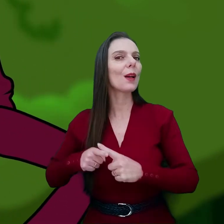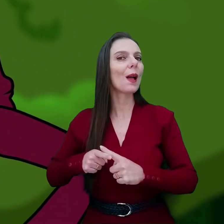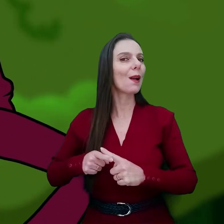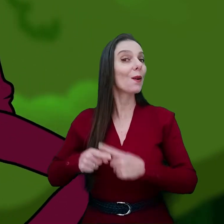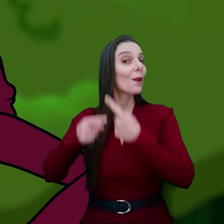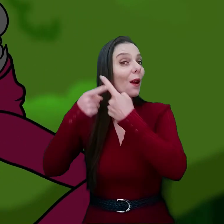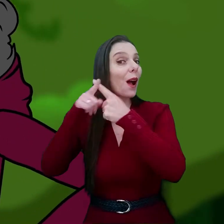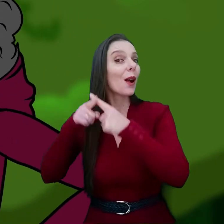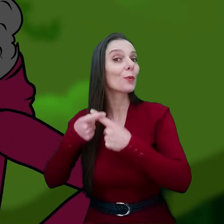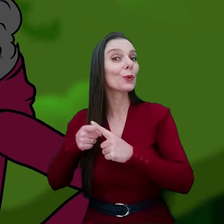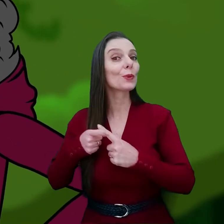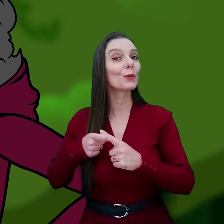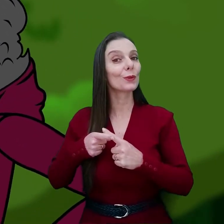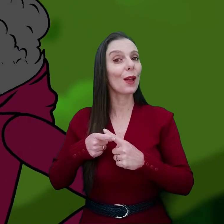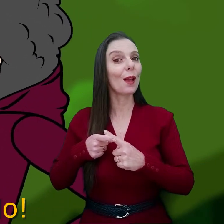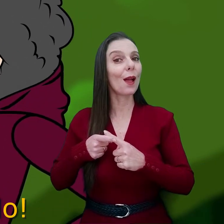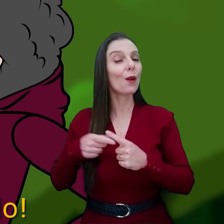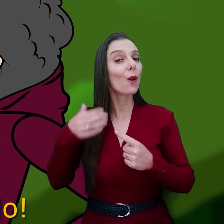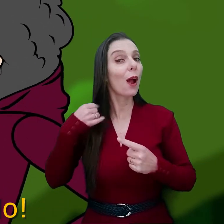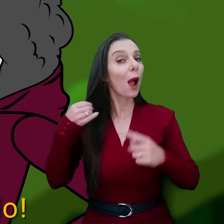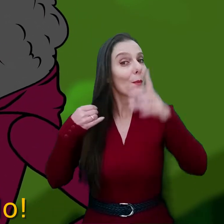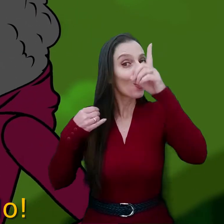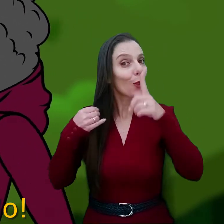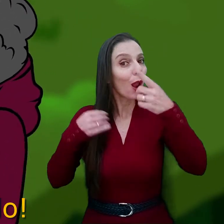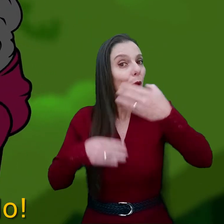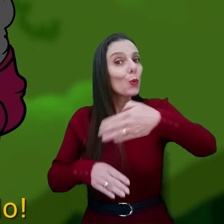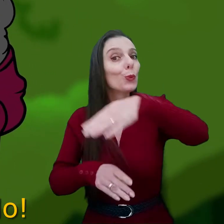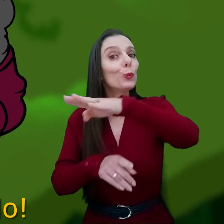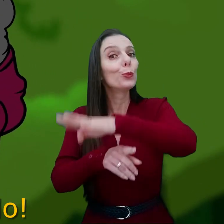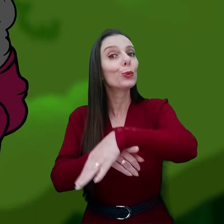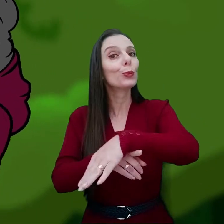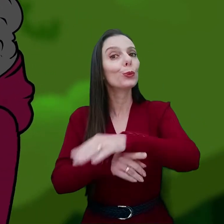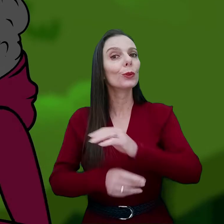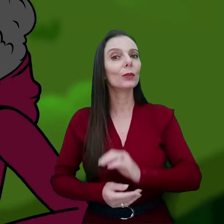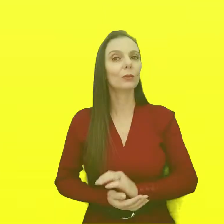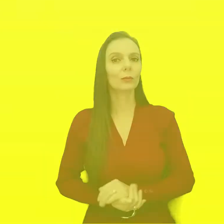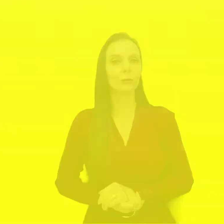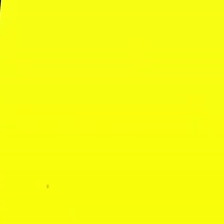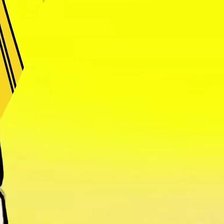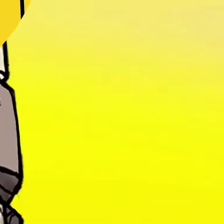Rapunzel! Rapunzel! Solta seu cabelo dourado!